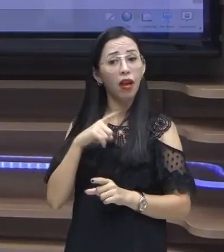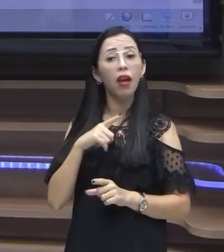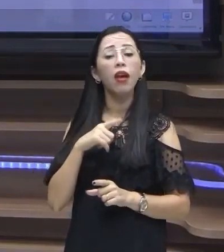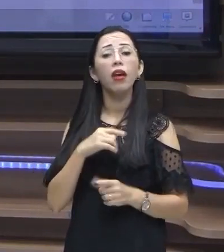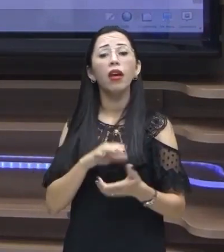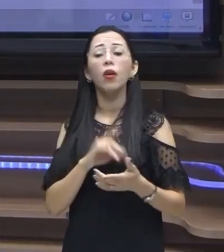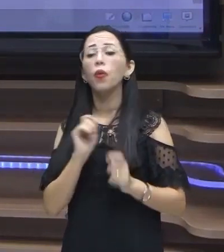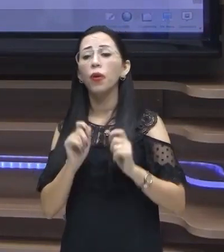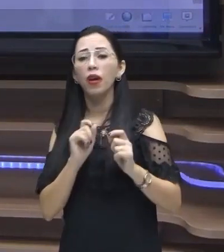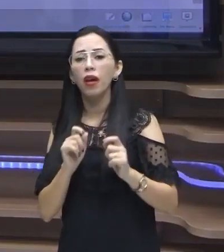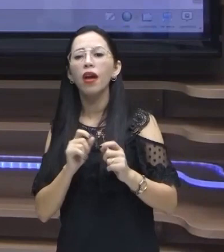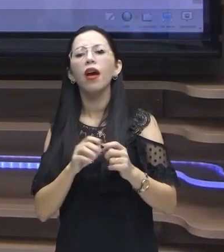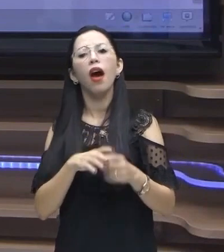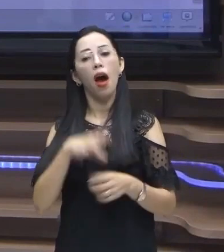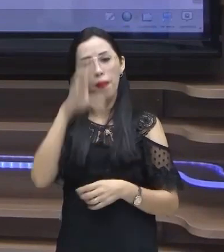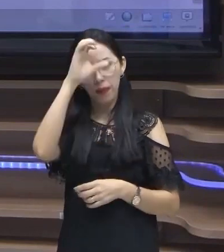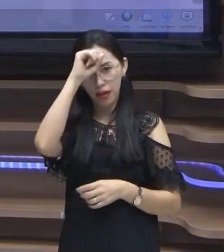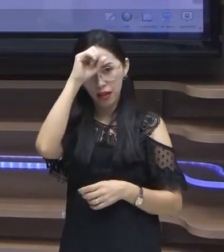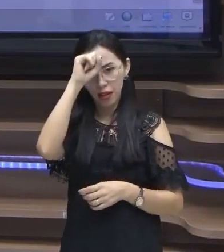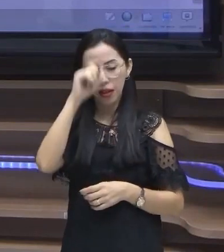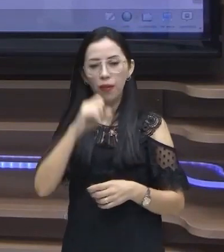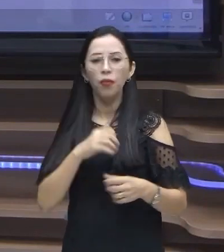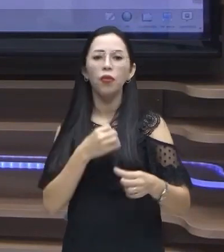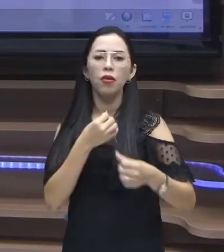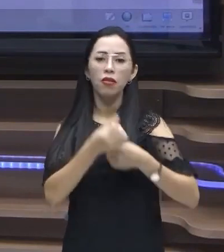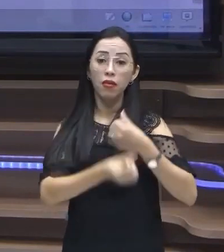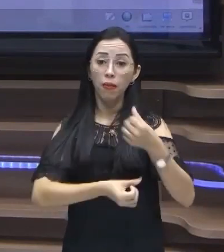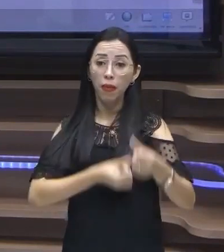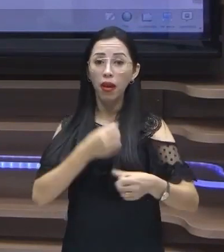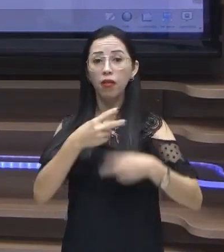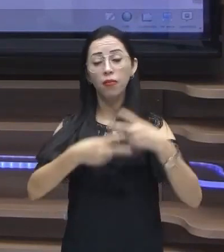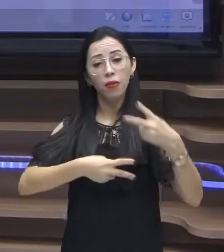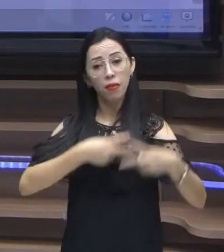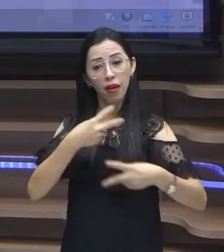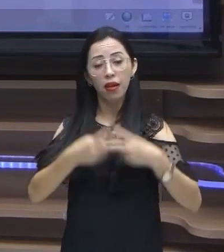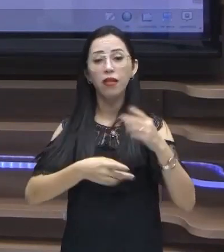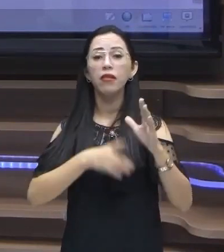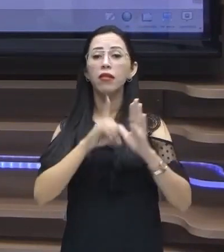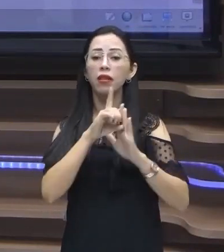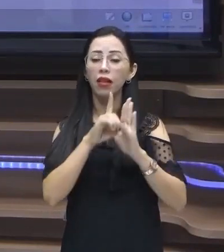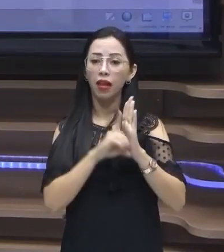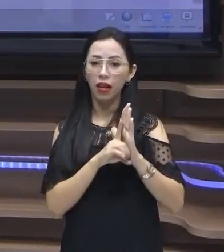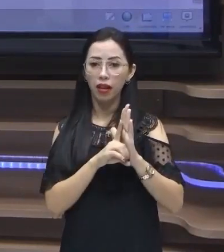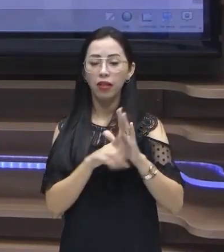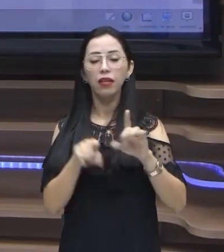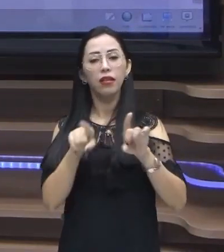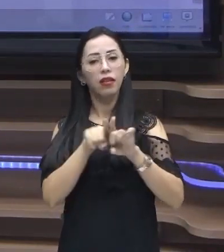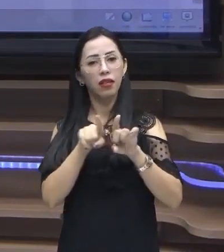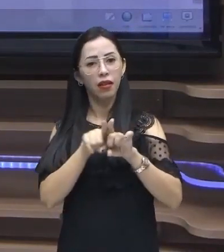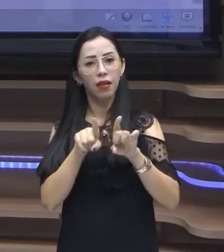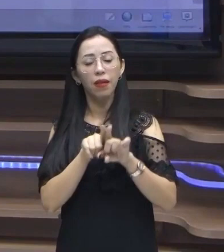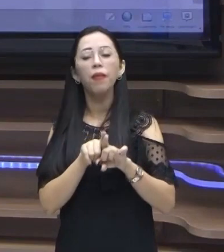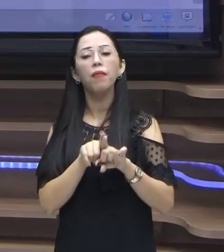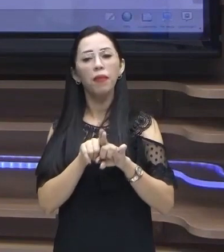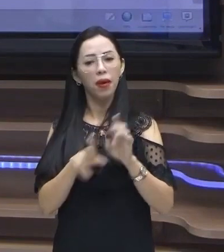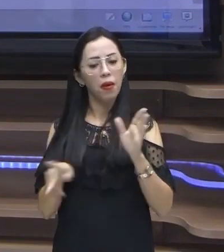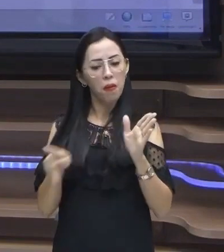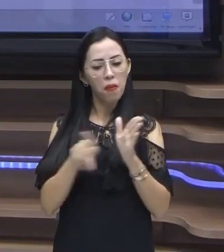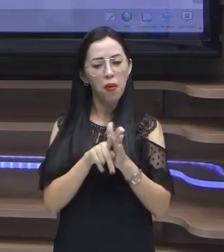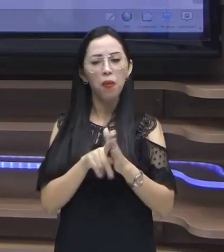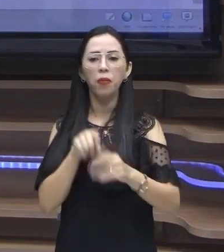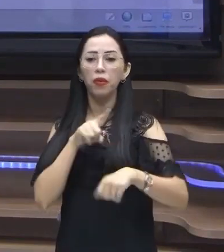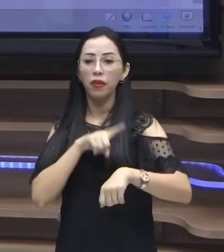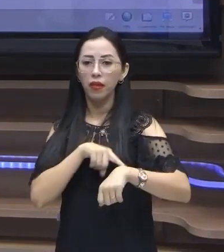o bimestre, o semestre, a década, tá certo? São medidas que também fazem parte das unidades de